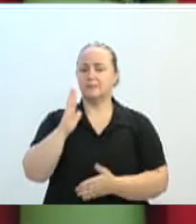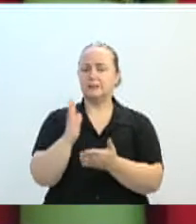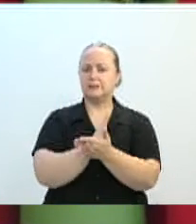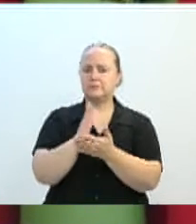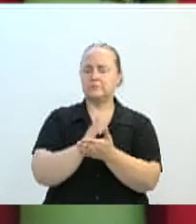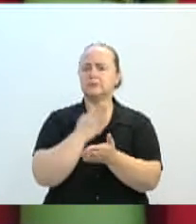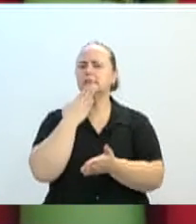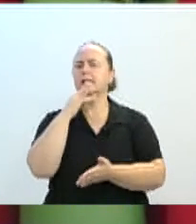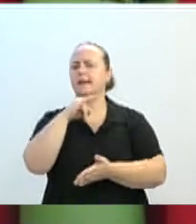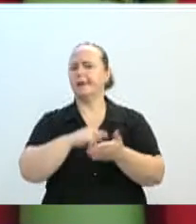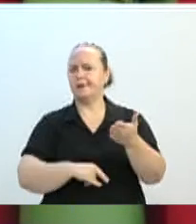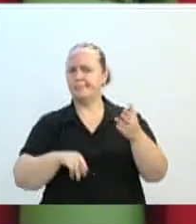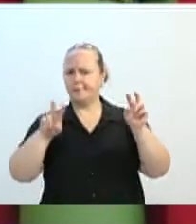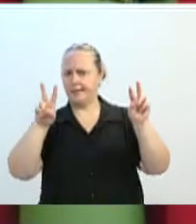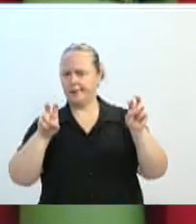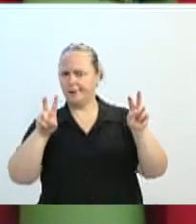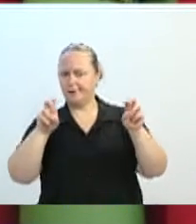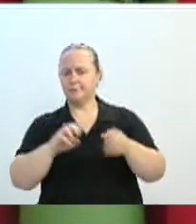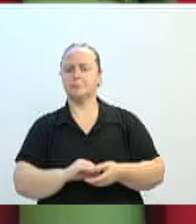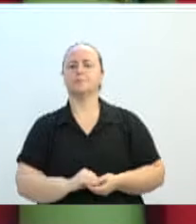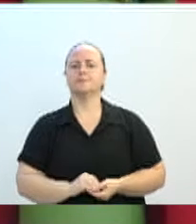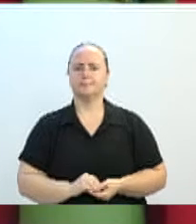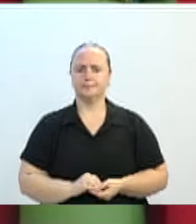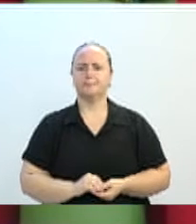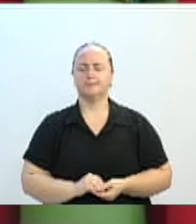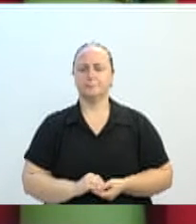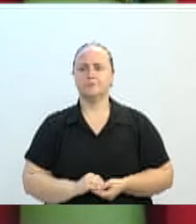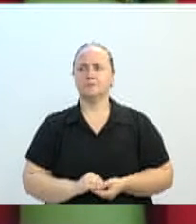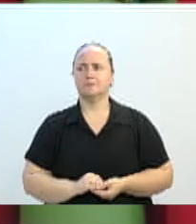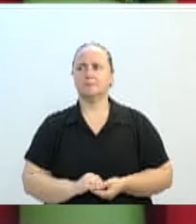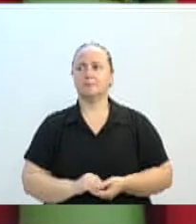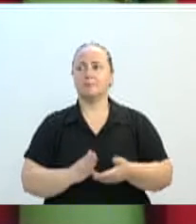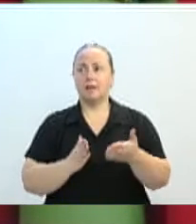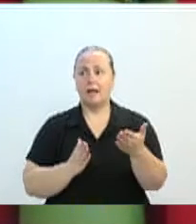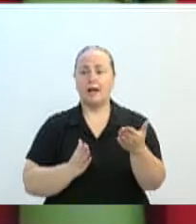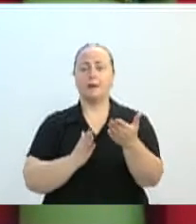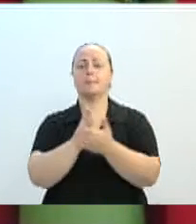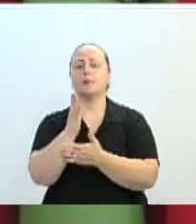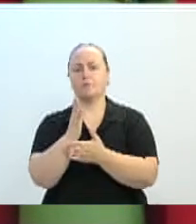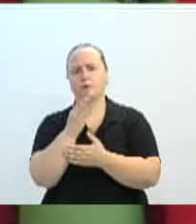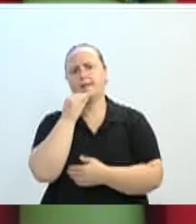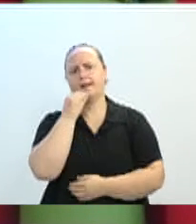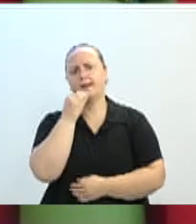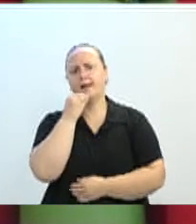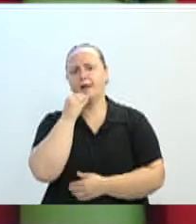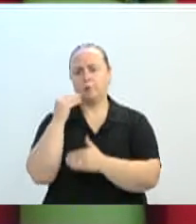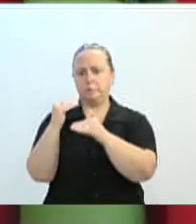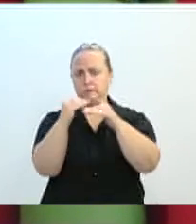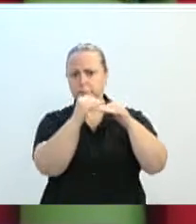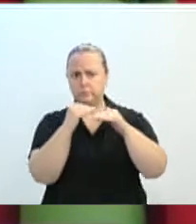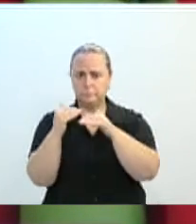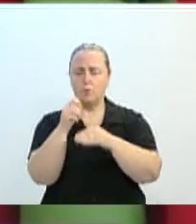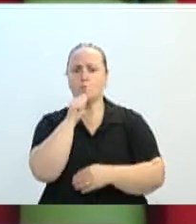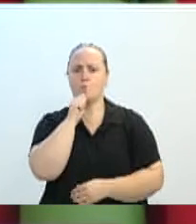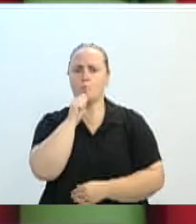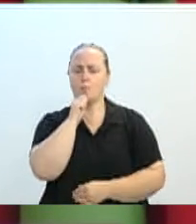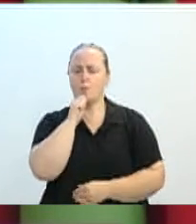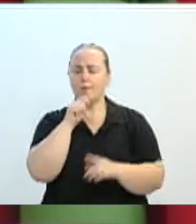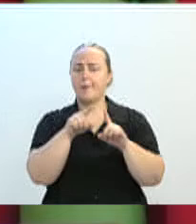que envolvem os requerimentos primeiro que aprovei nessa casa e não de forma unânime mais um requerimento é